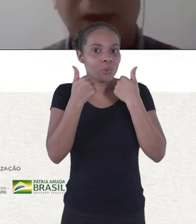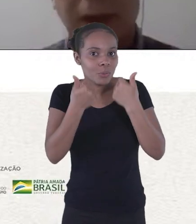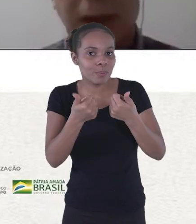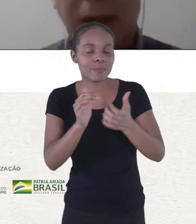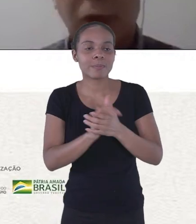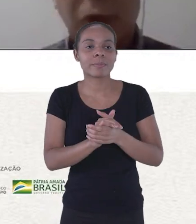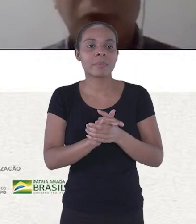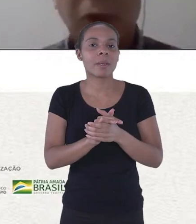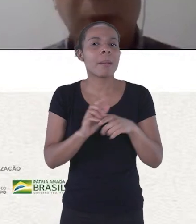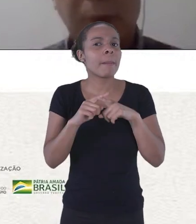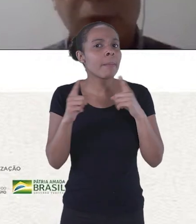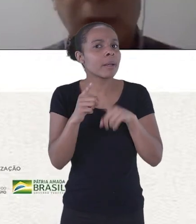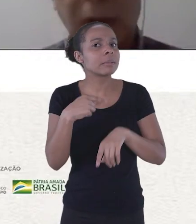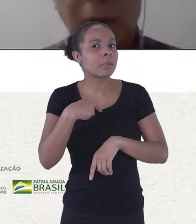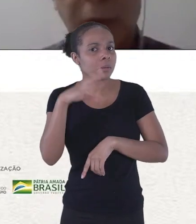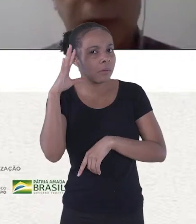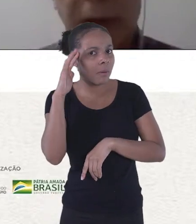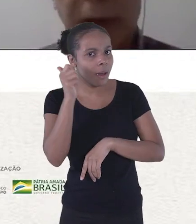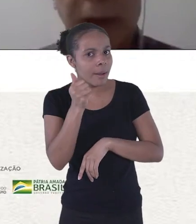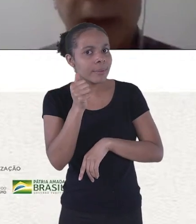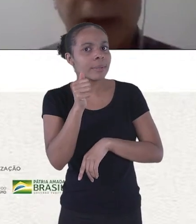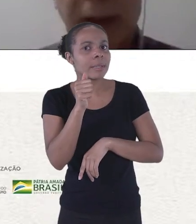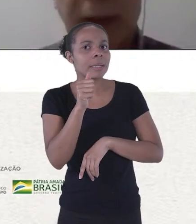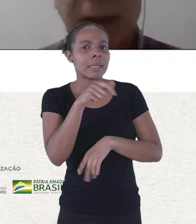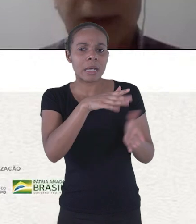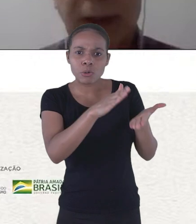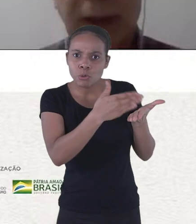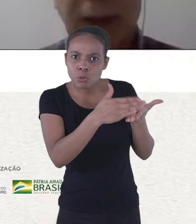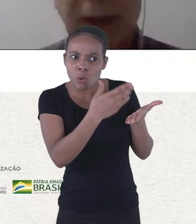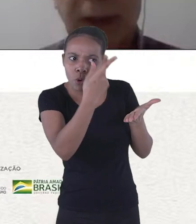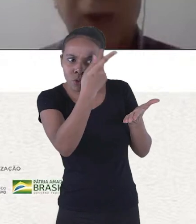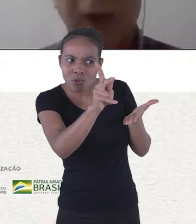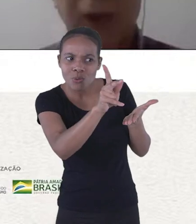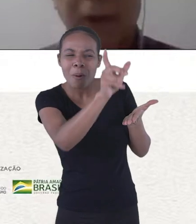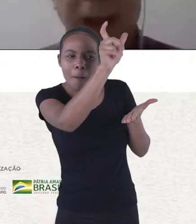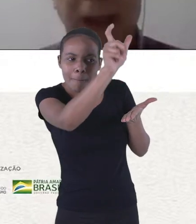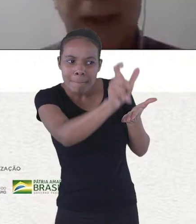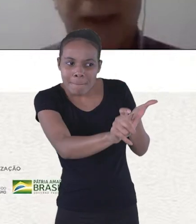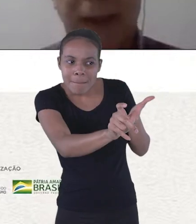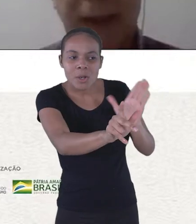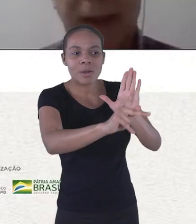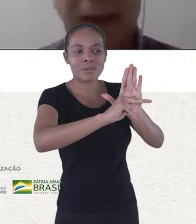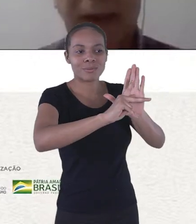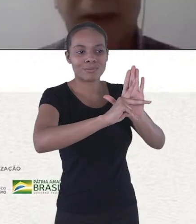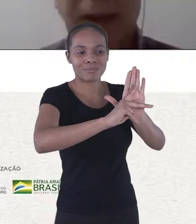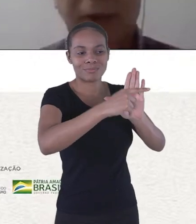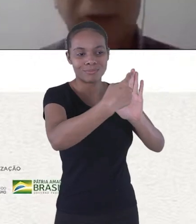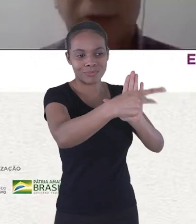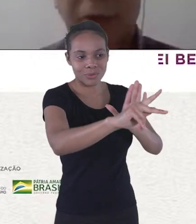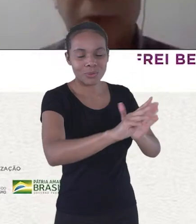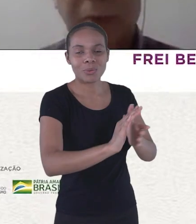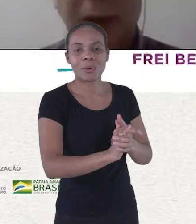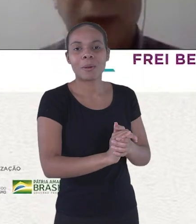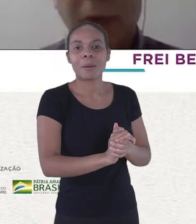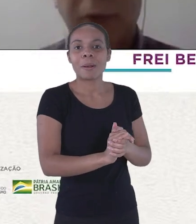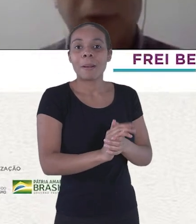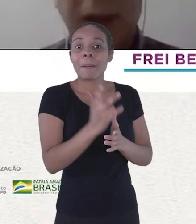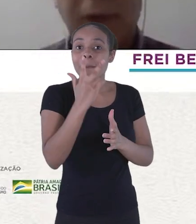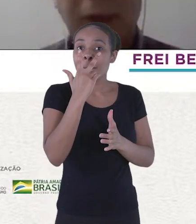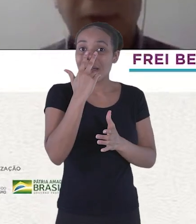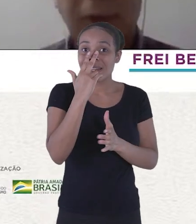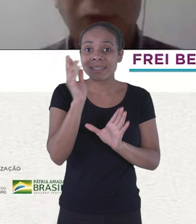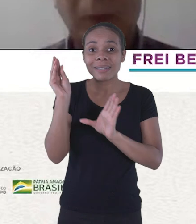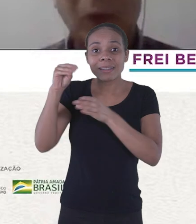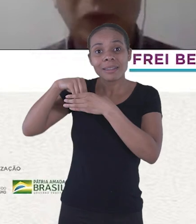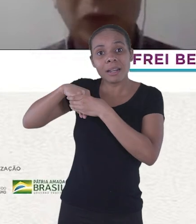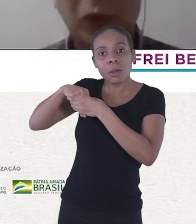ressonância à sua história pessoal, que ela está contextualizada dentro de uma